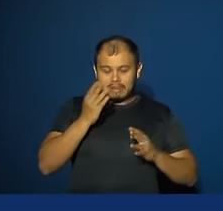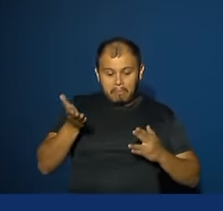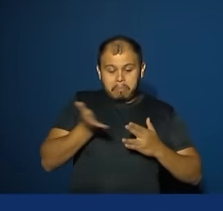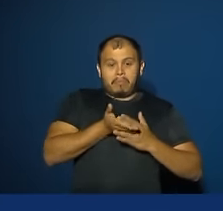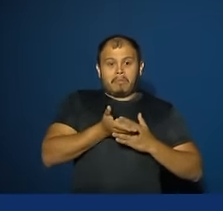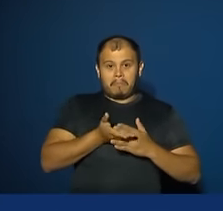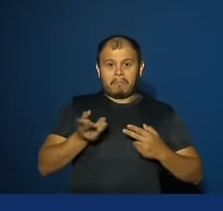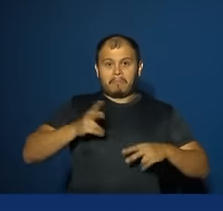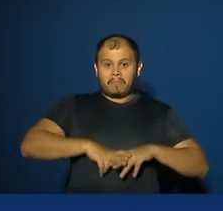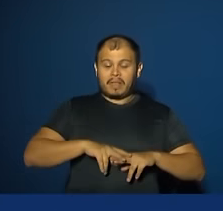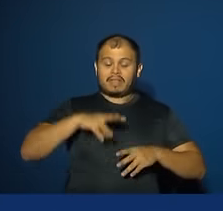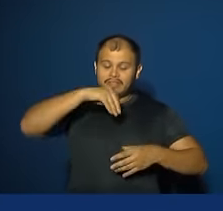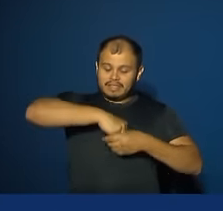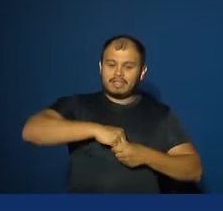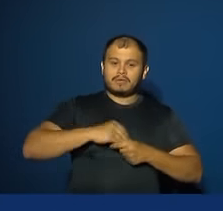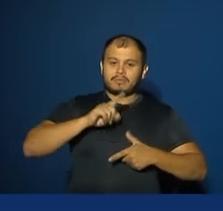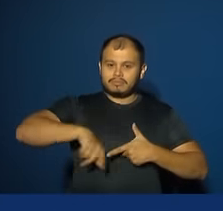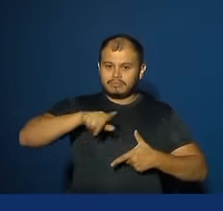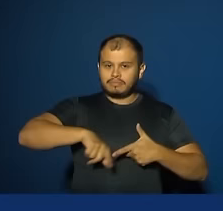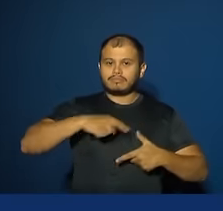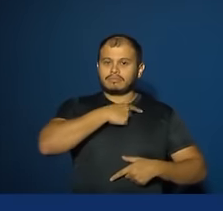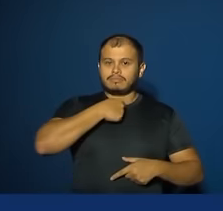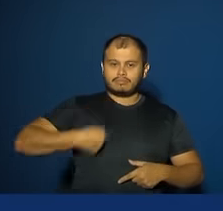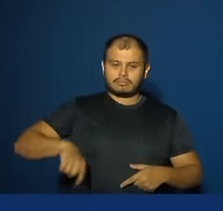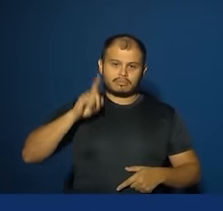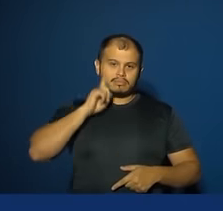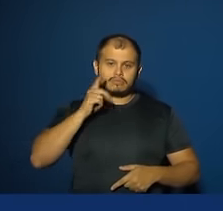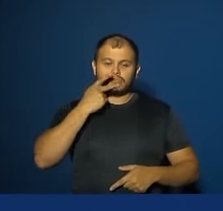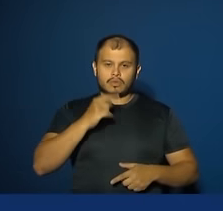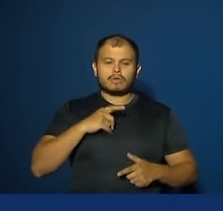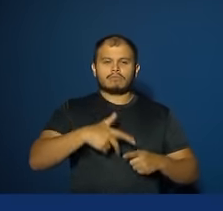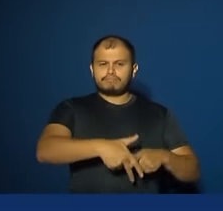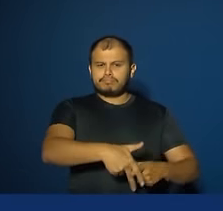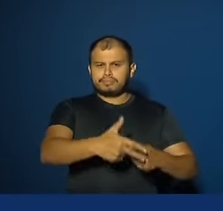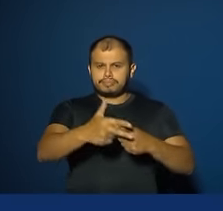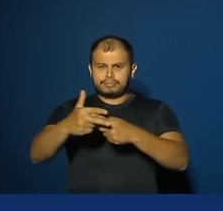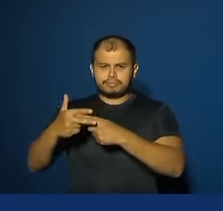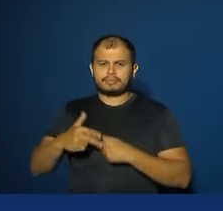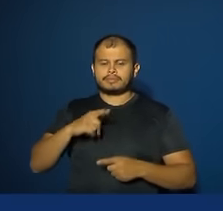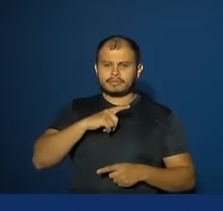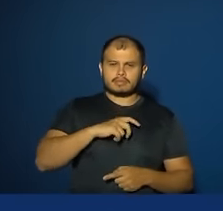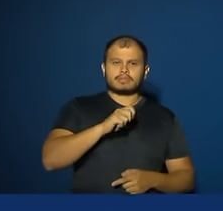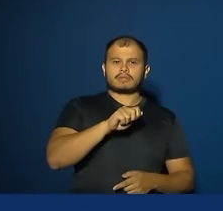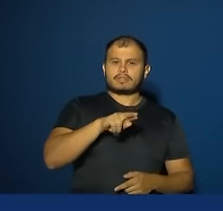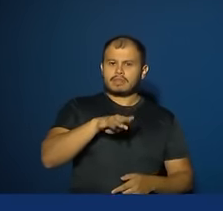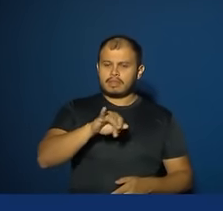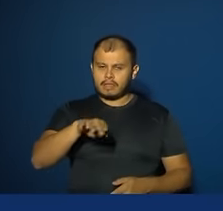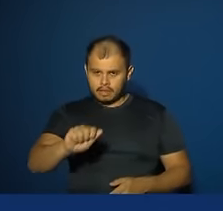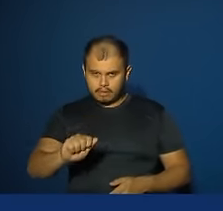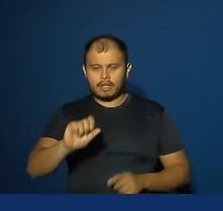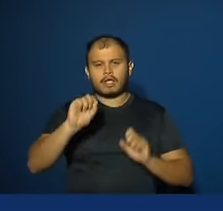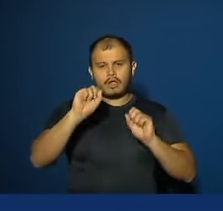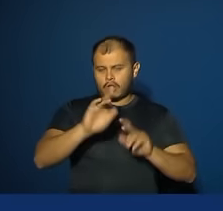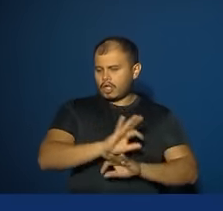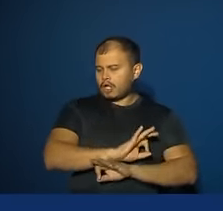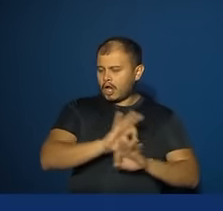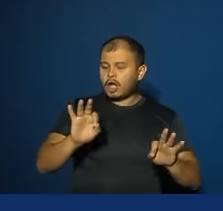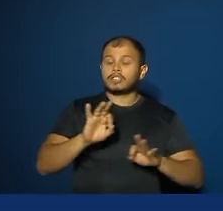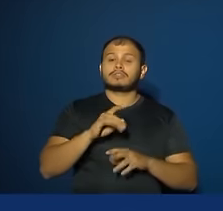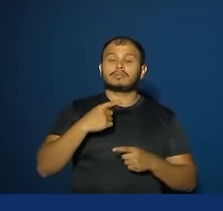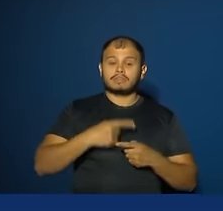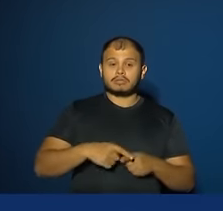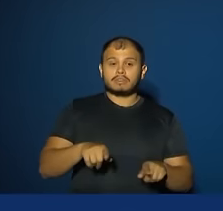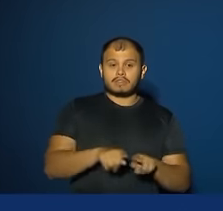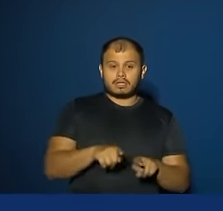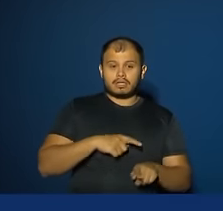veja só isso que você tá falando das reformas na ábia Saudita é interessantíssimo e não é compreendido segundo